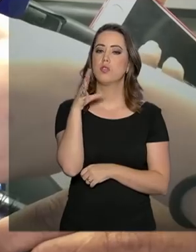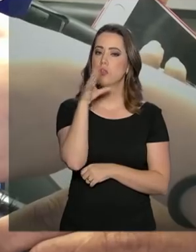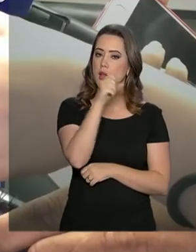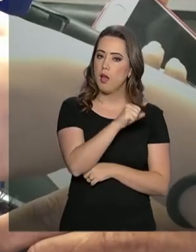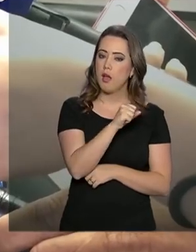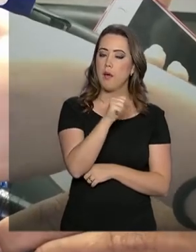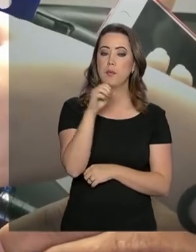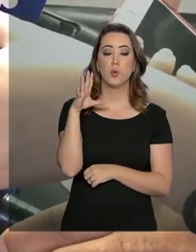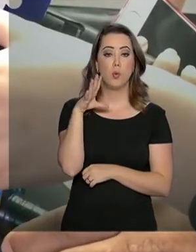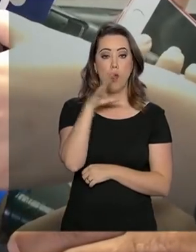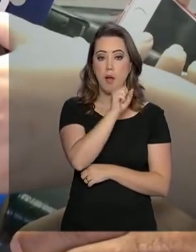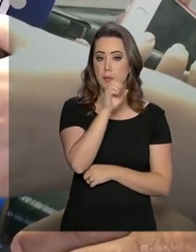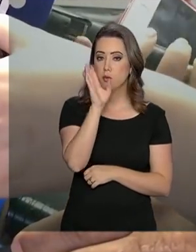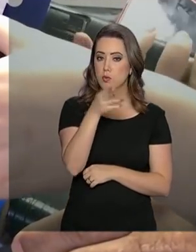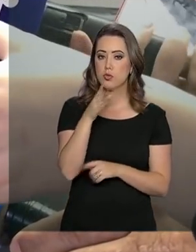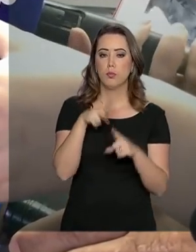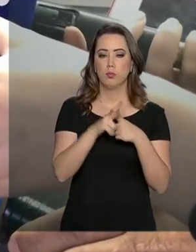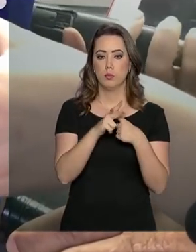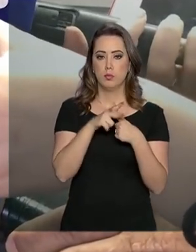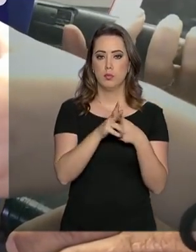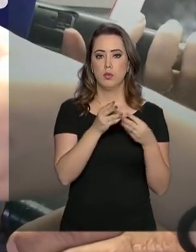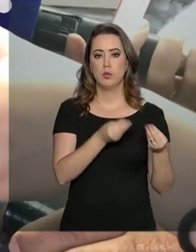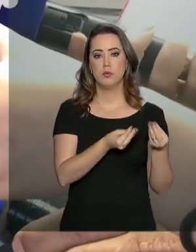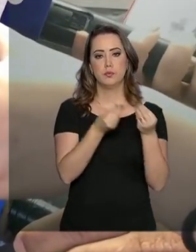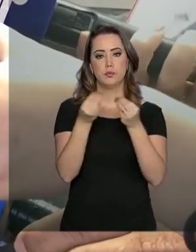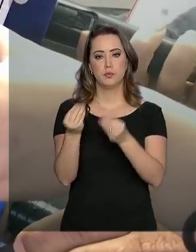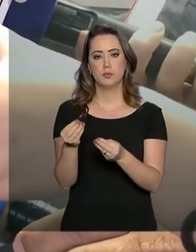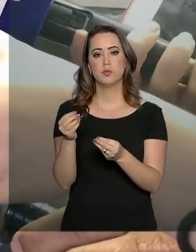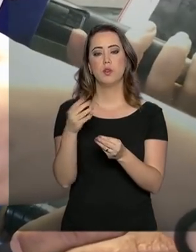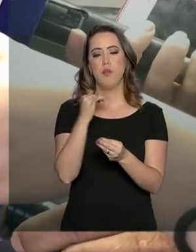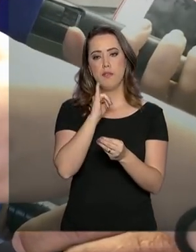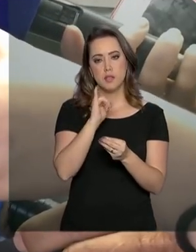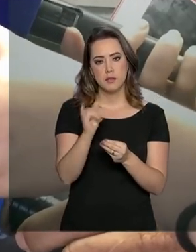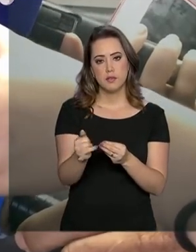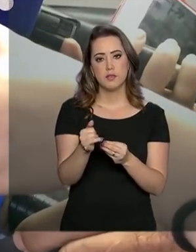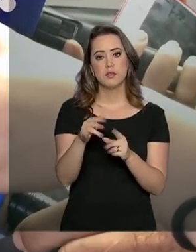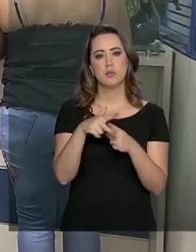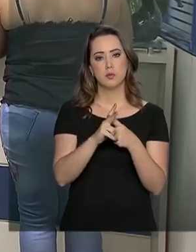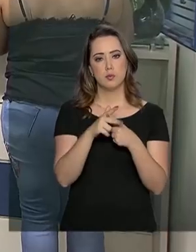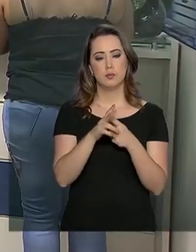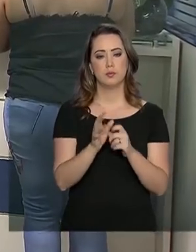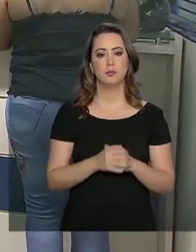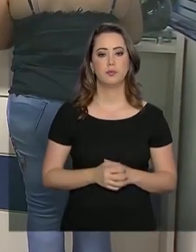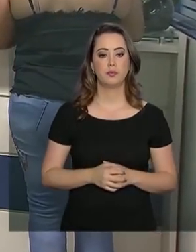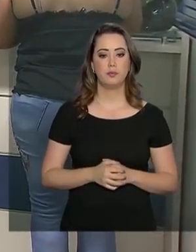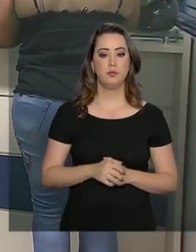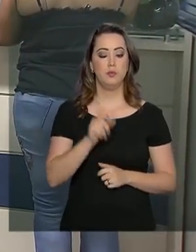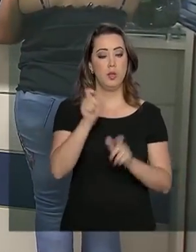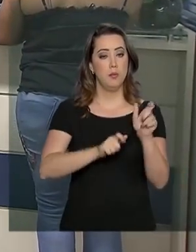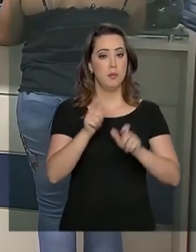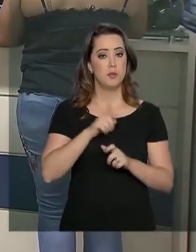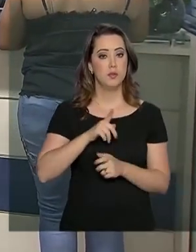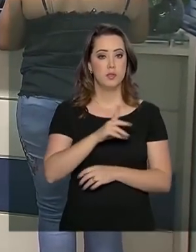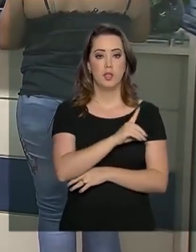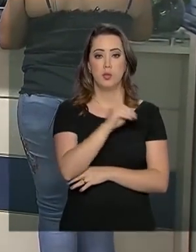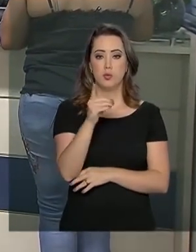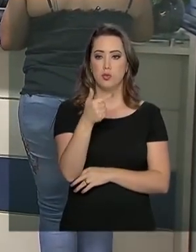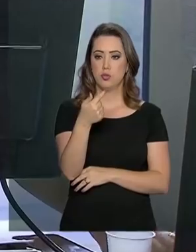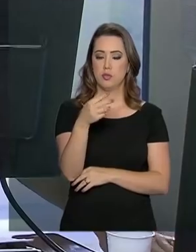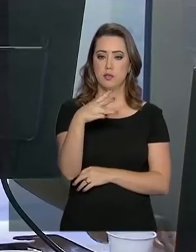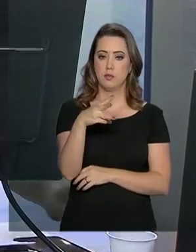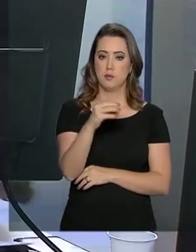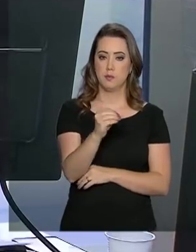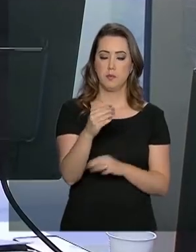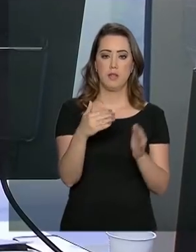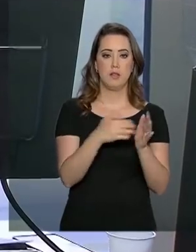faça de imediato a correção, enviando uma declaração retificadora. O contribuinte tem do dia 7 de